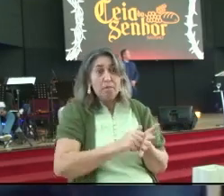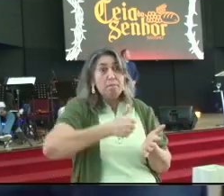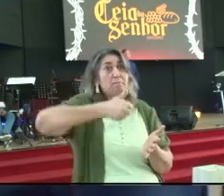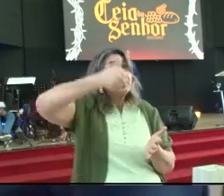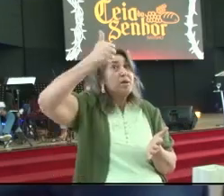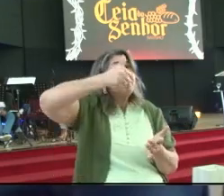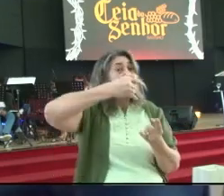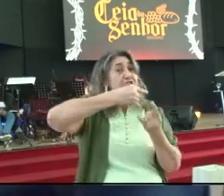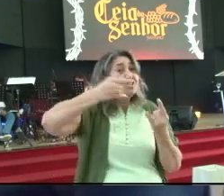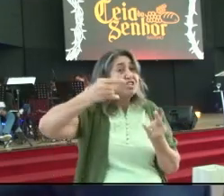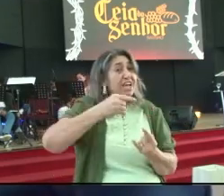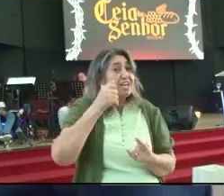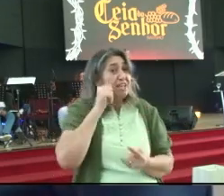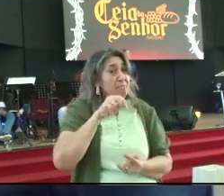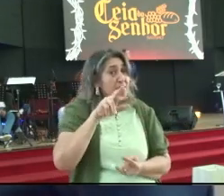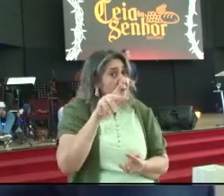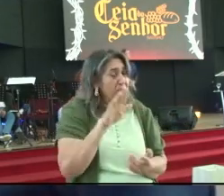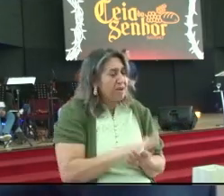irmã Raquel